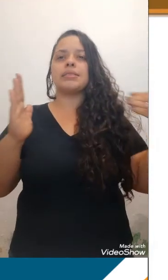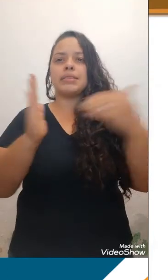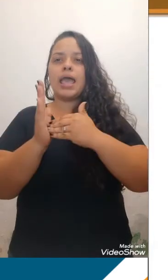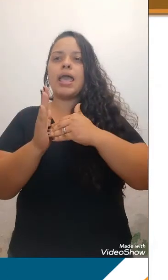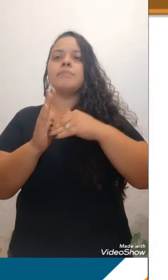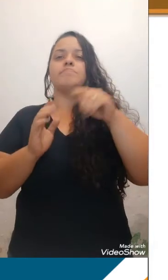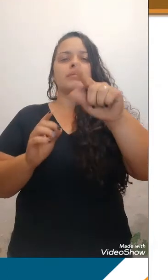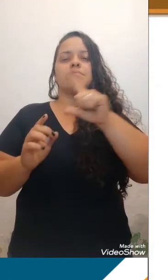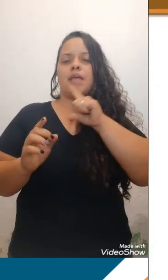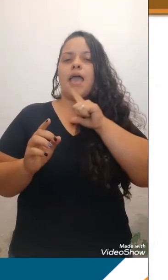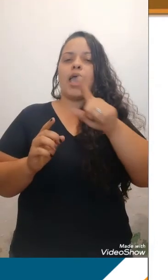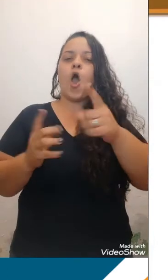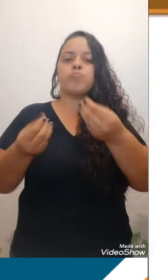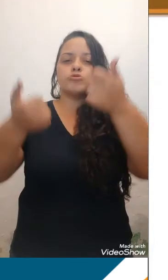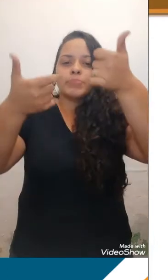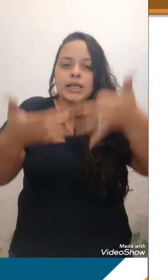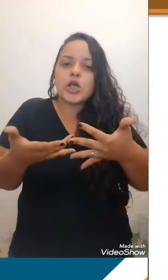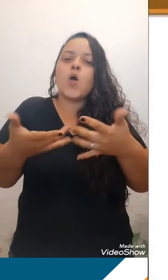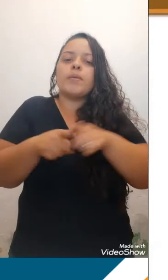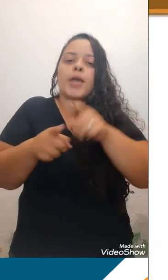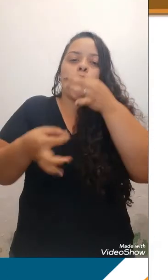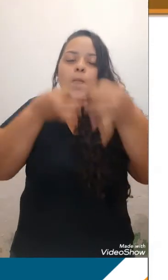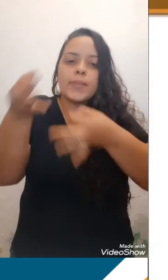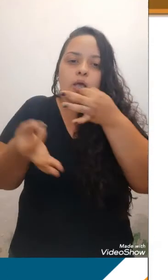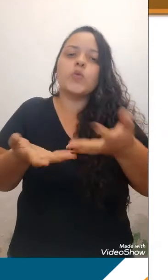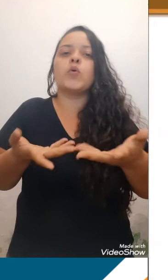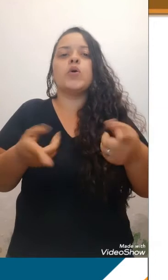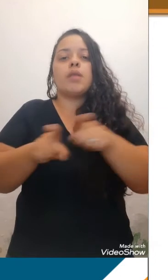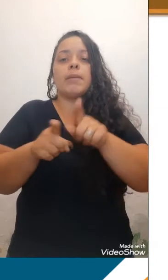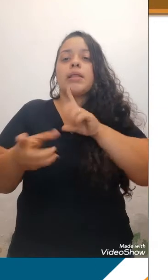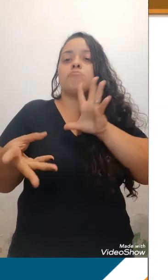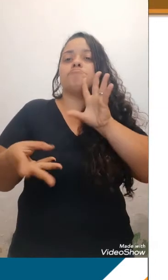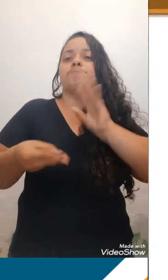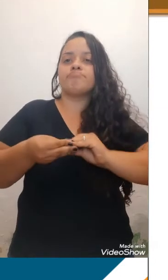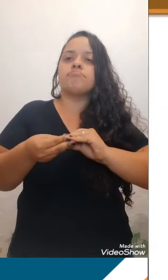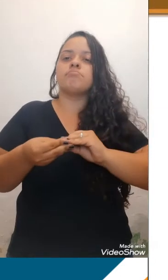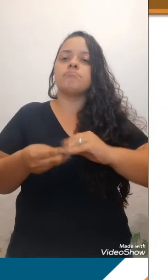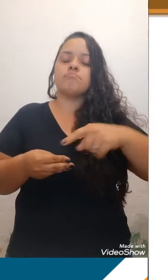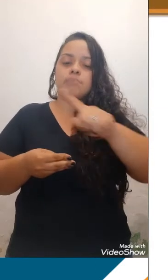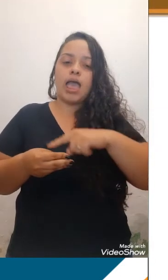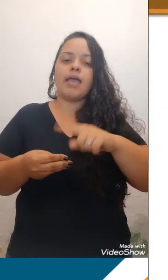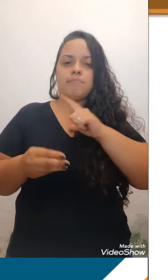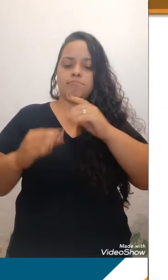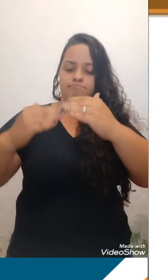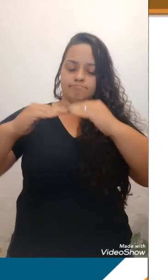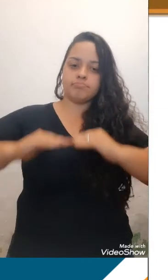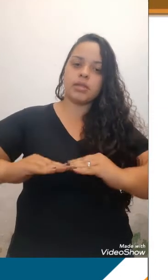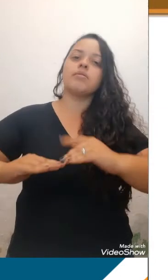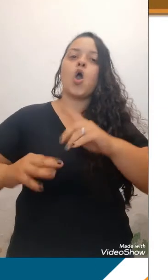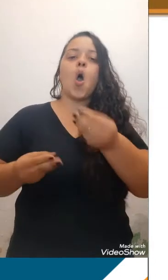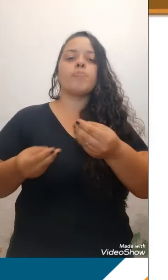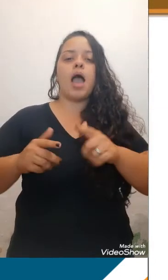a explicação do argumento. E de logo até oferecer, a gente tem a conclusão, o fechamento do argumento que